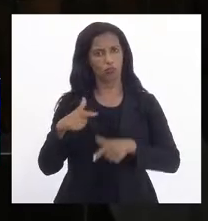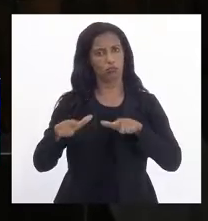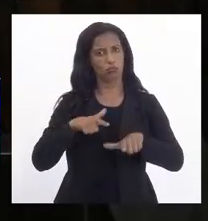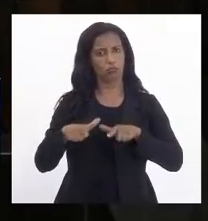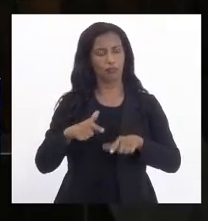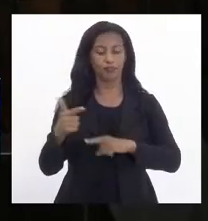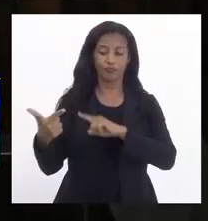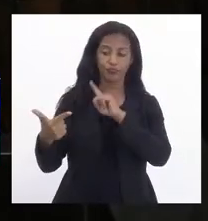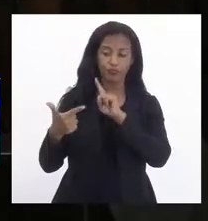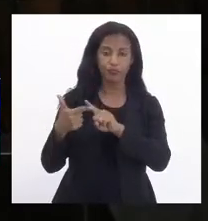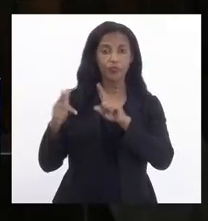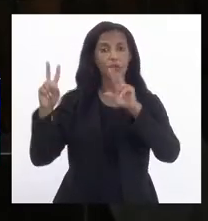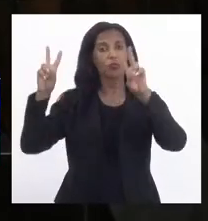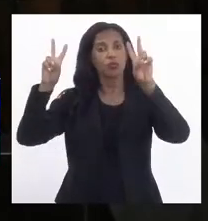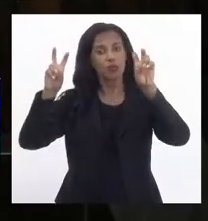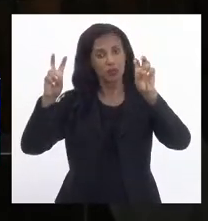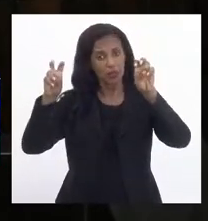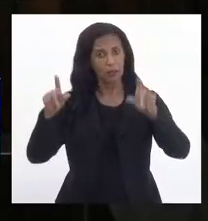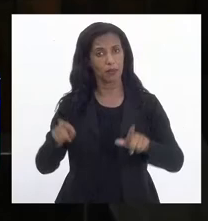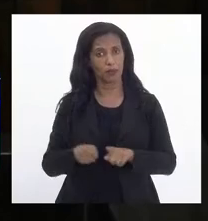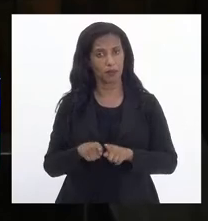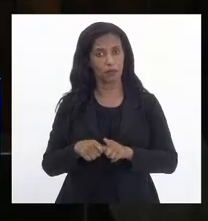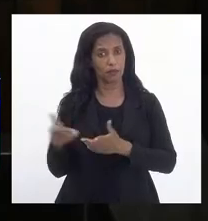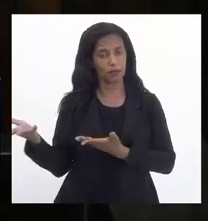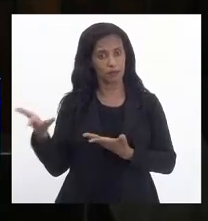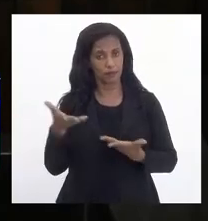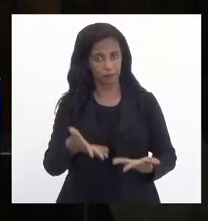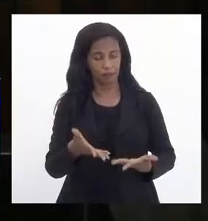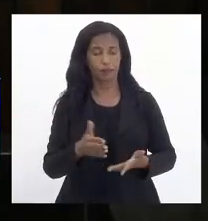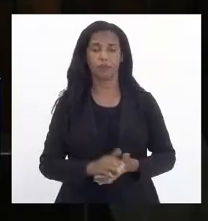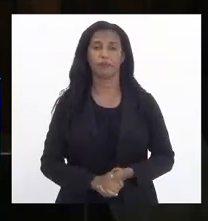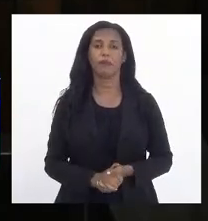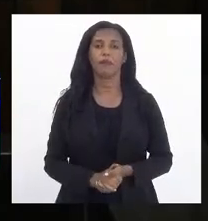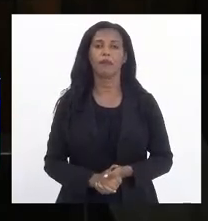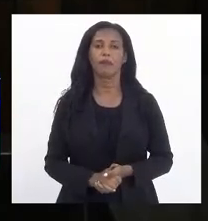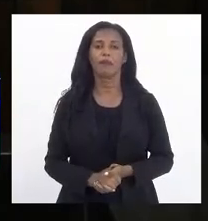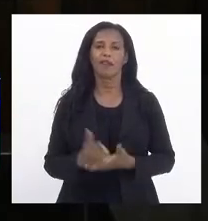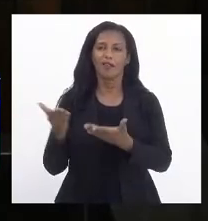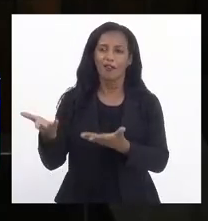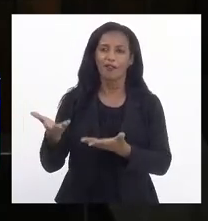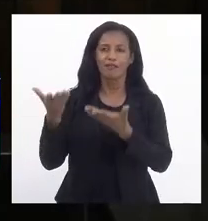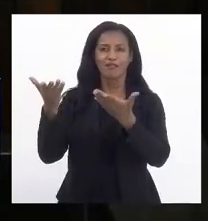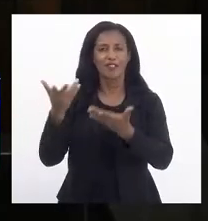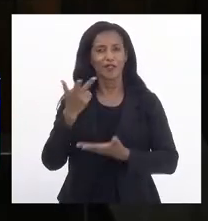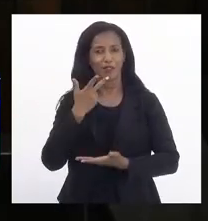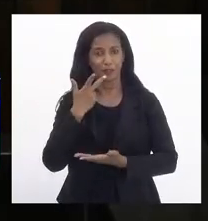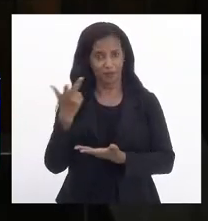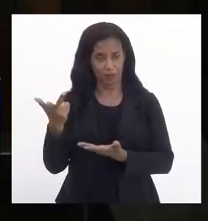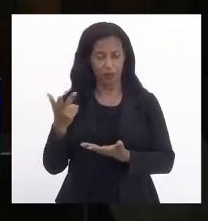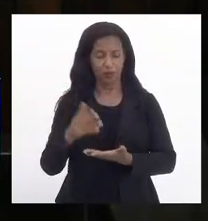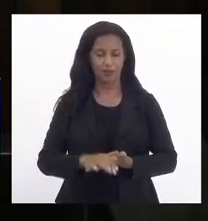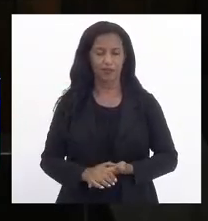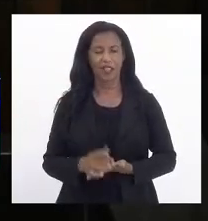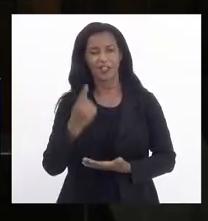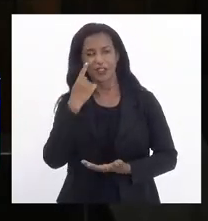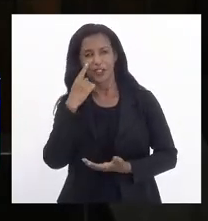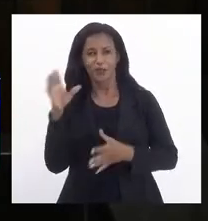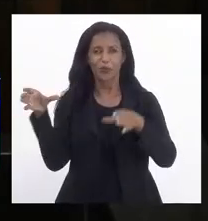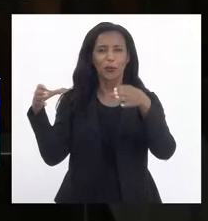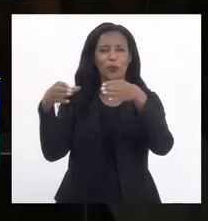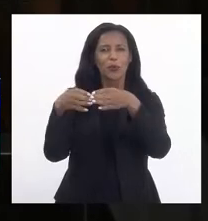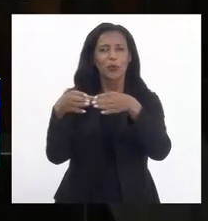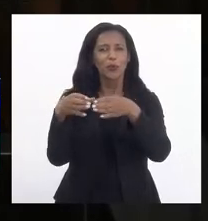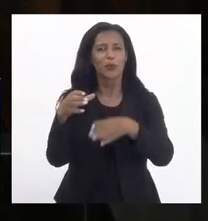E o segundo tema relacionado à educação que eu quero trazer aqui, deputada Marta Rocha, Vossa Excelência hoje fez fala sobre isso. A gente viu aqui um grupo